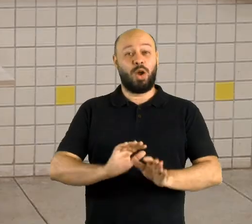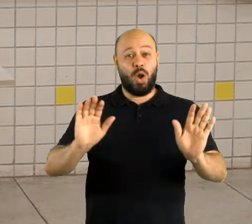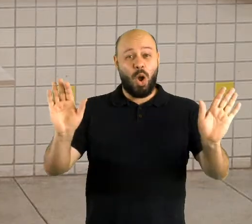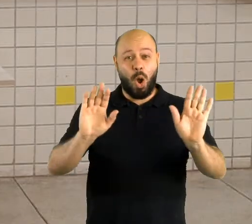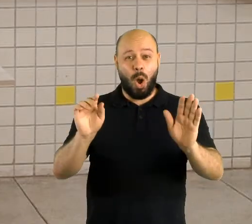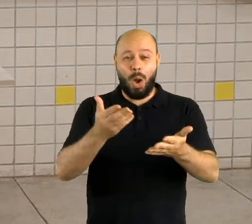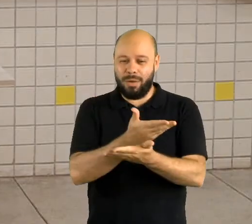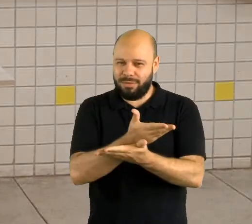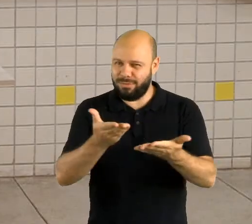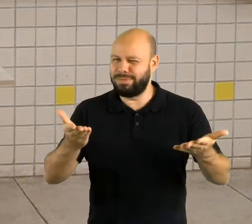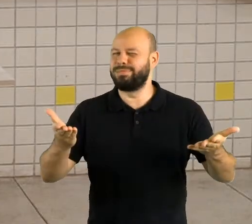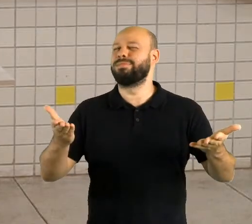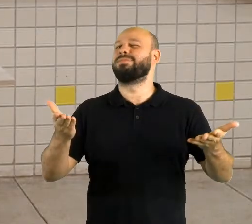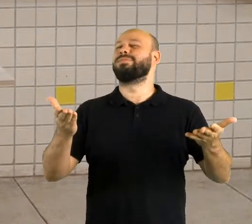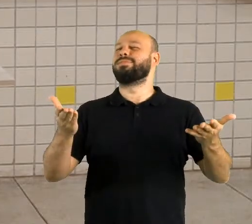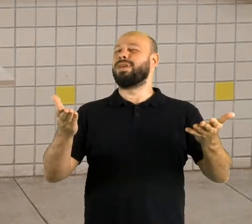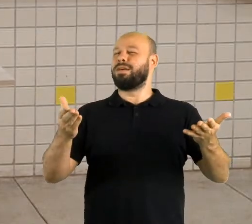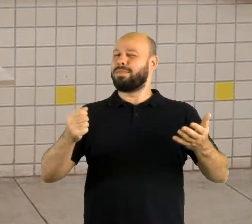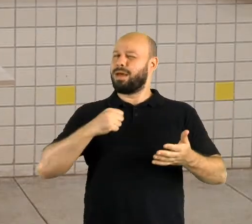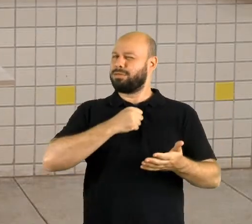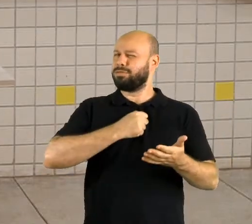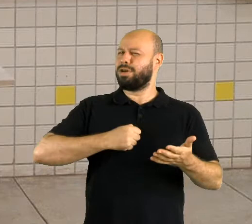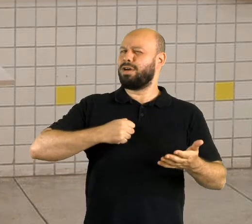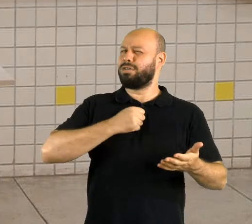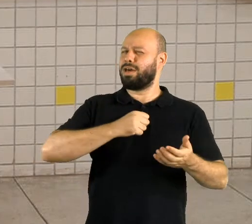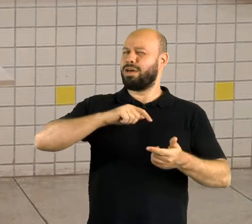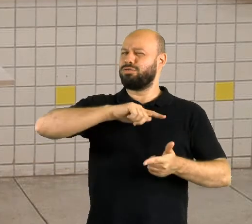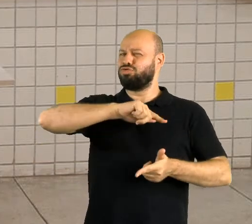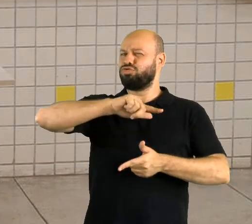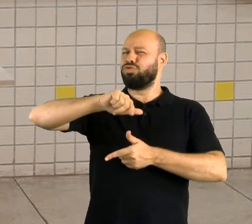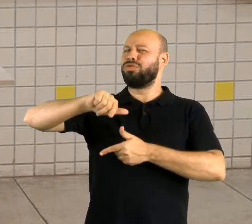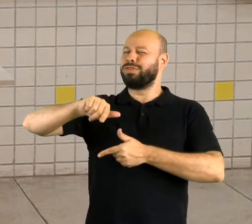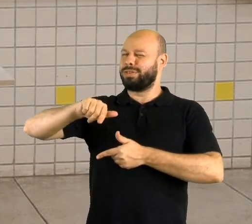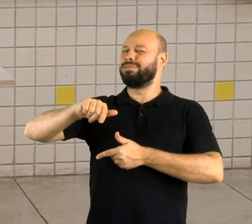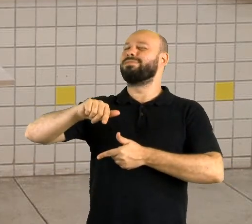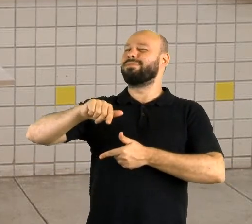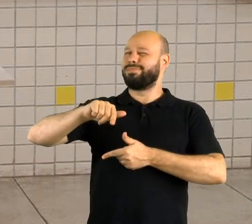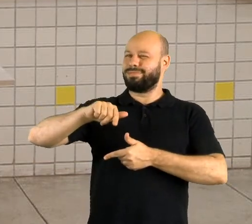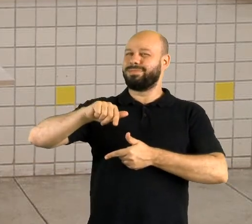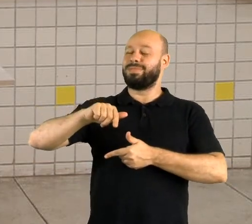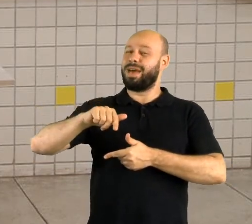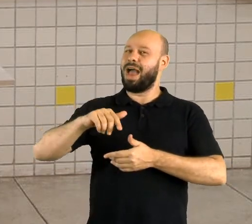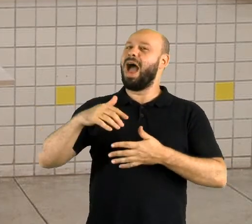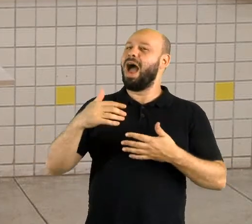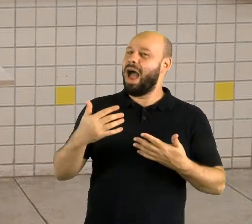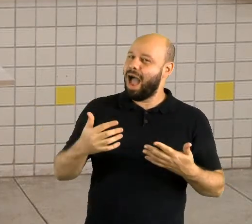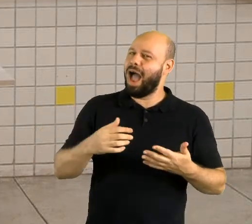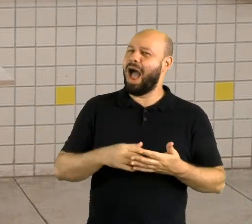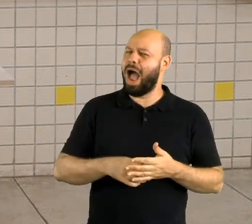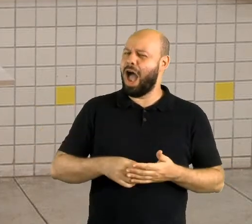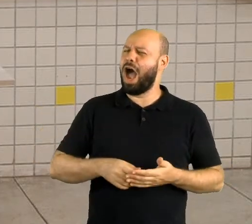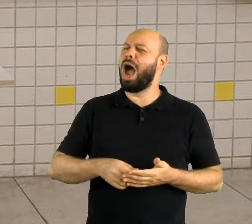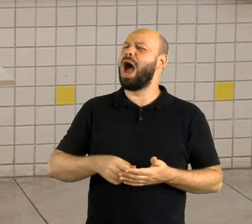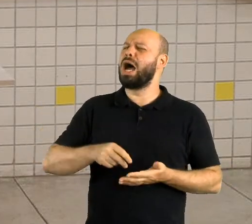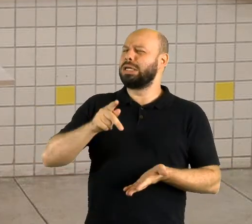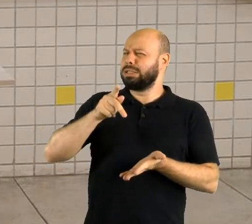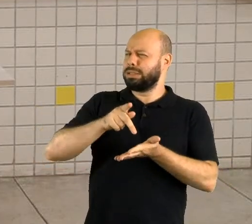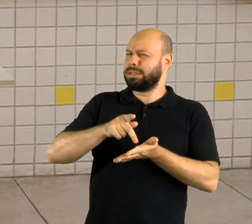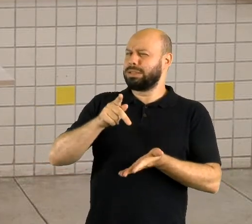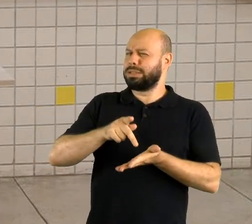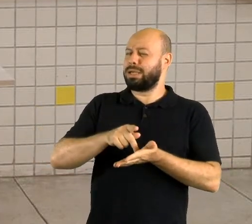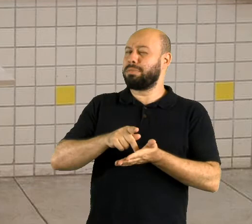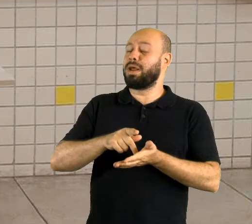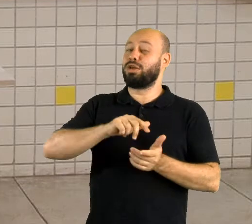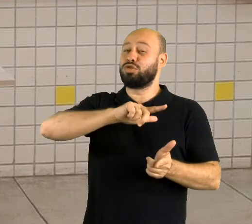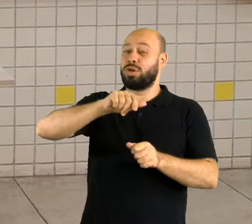Alô, você! Estava com saudade da geografia, né? Ah, com certeza, geografia na